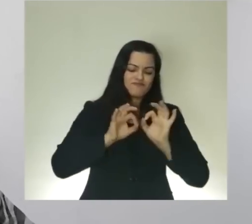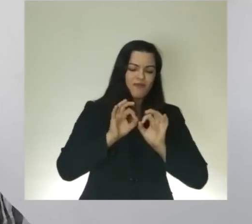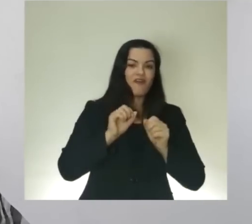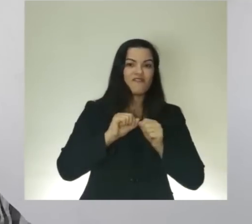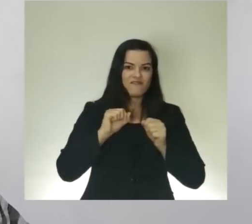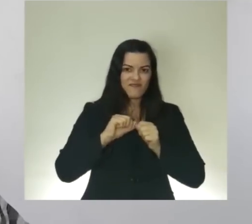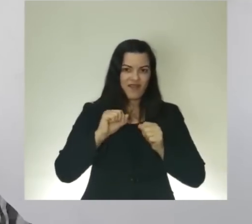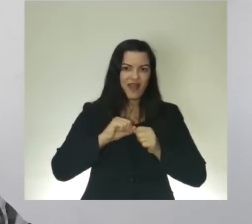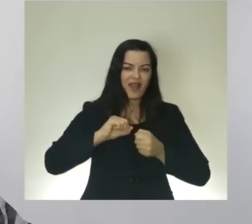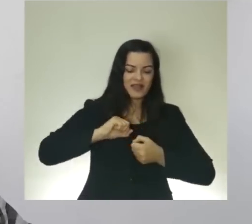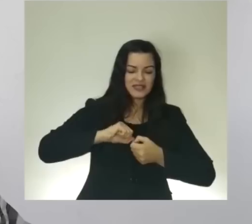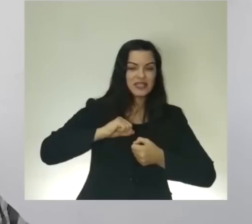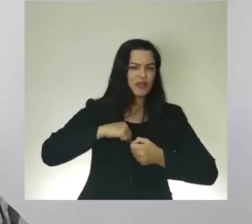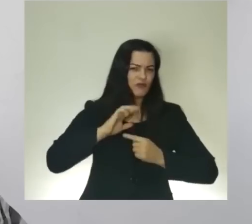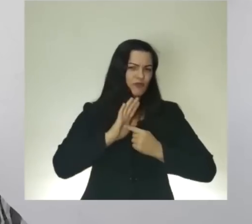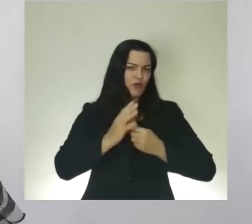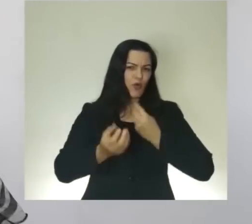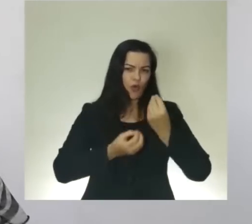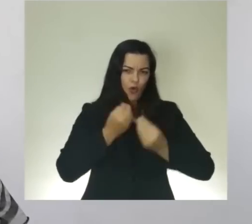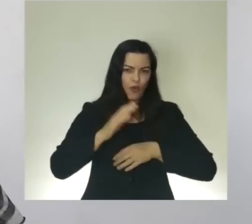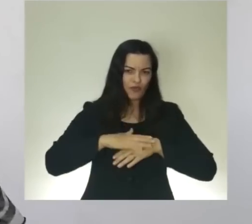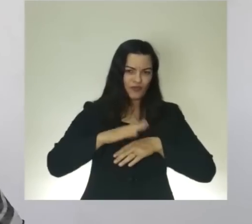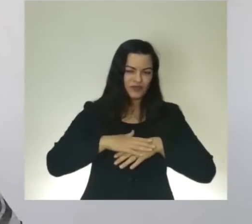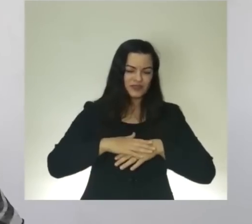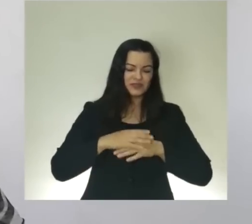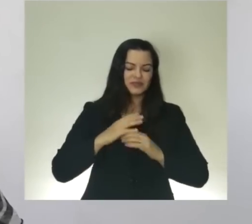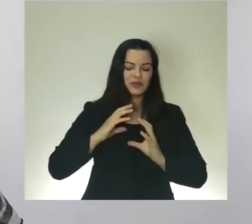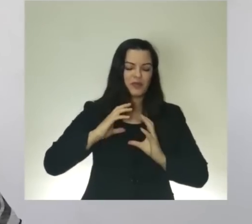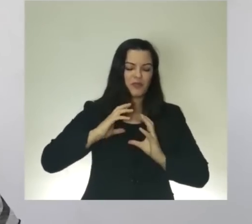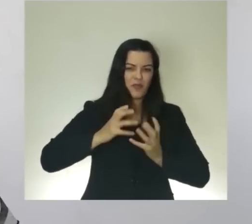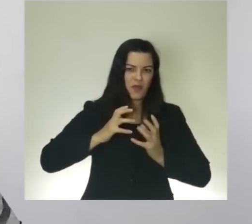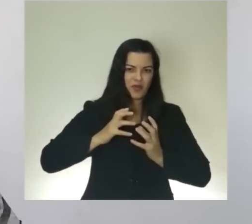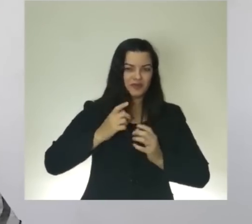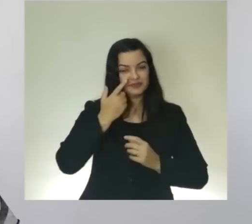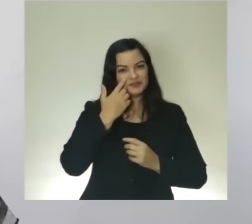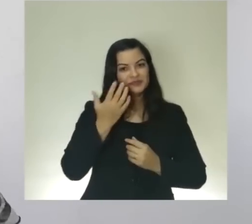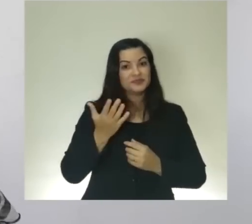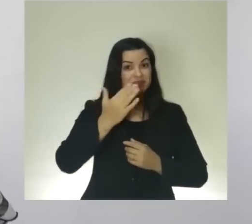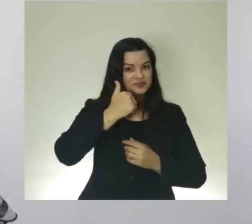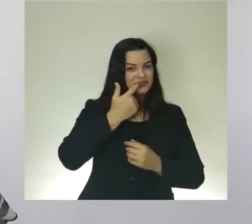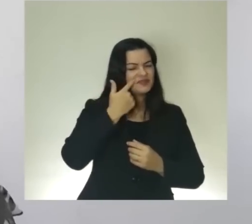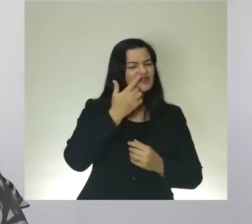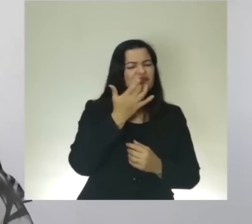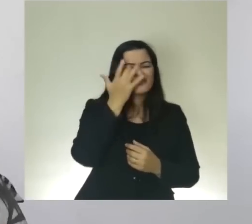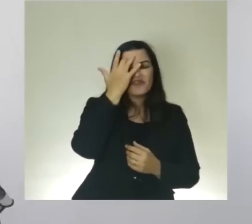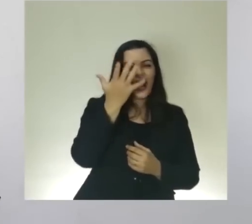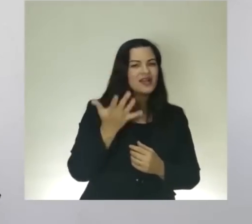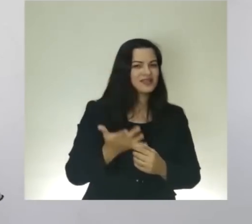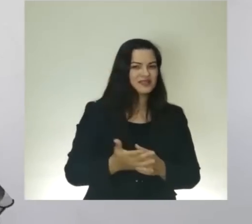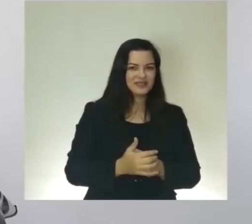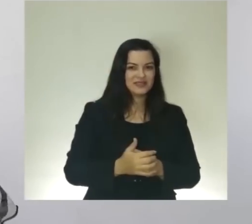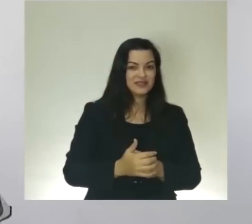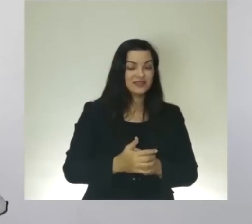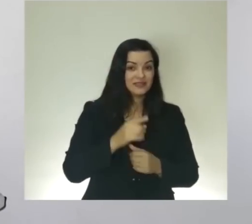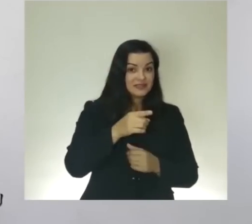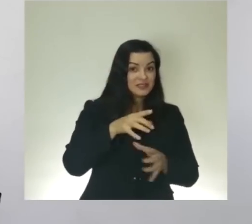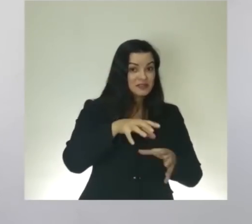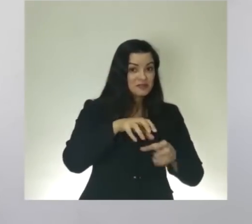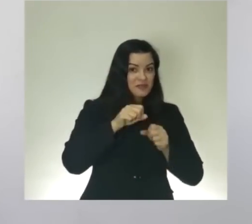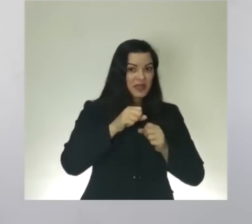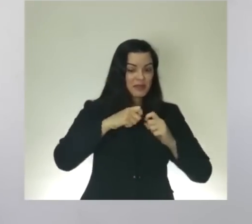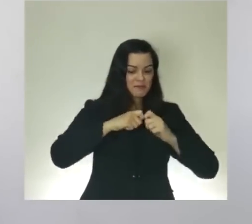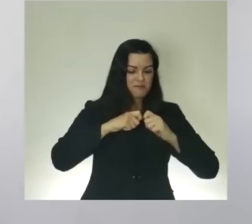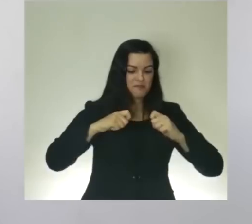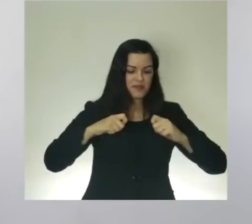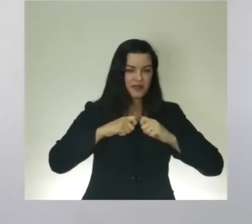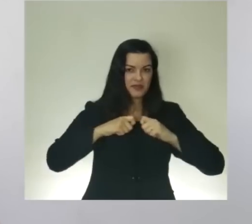vou te mostrar como deve ficar essa bola. Então, vamos lá. É bem fácil, tá? Então, você vai pegar uma meia. Aí,